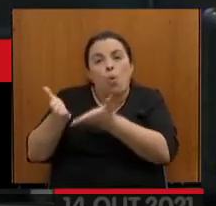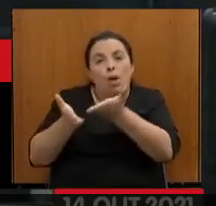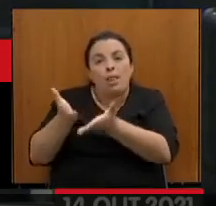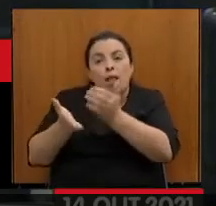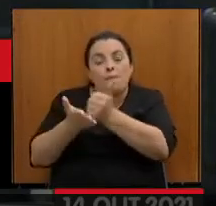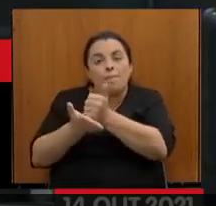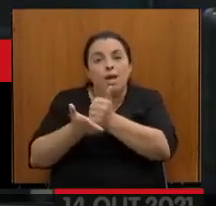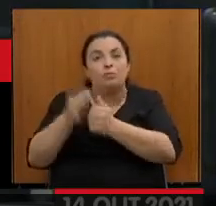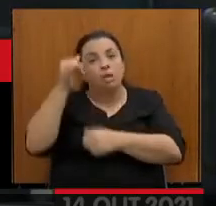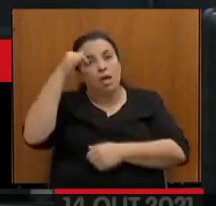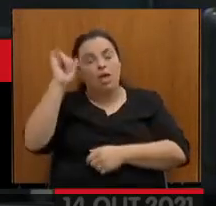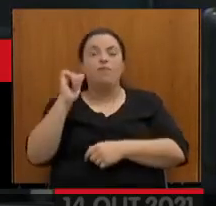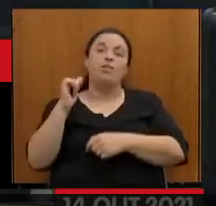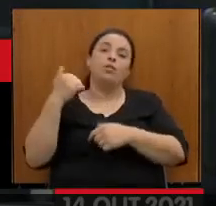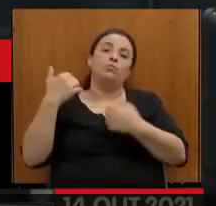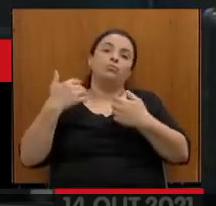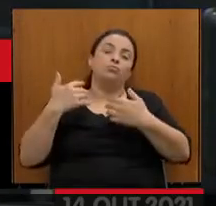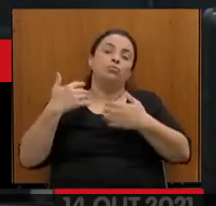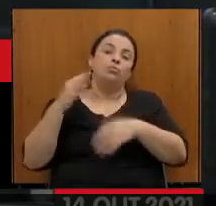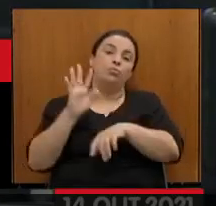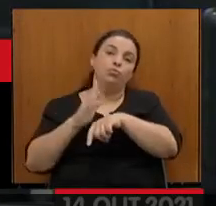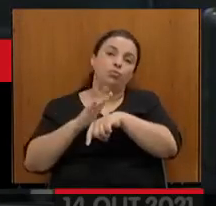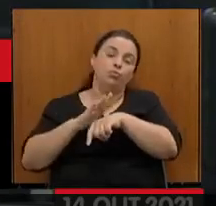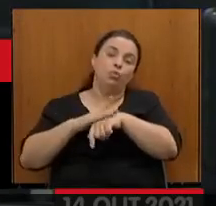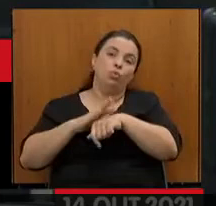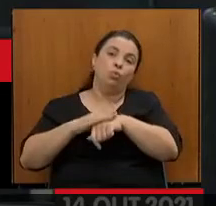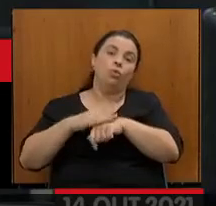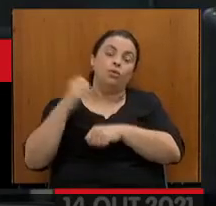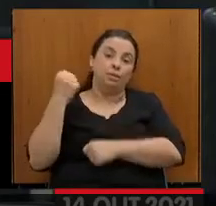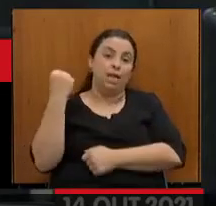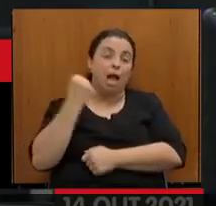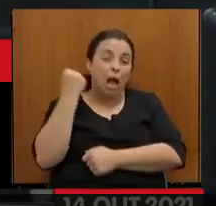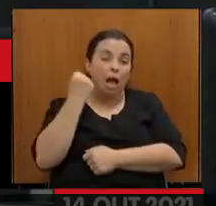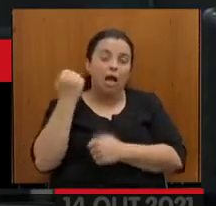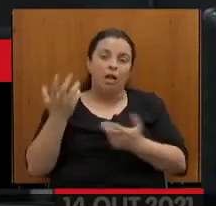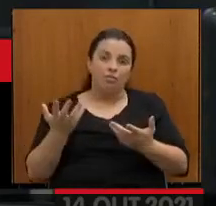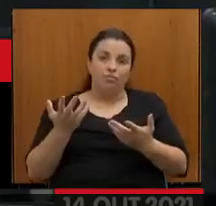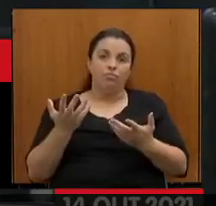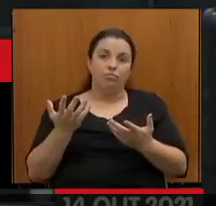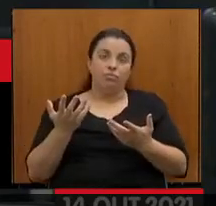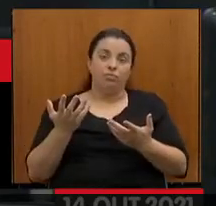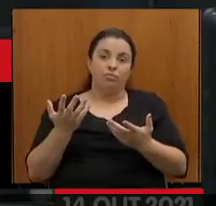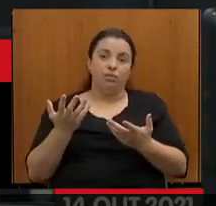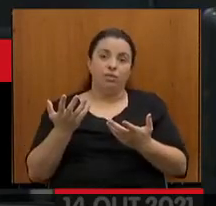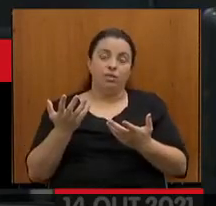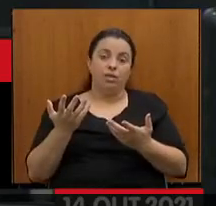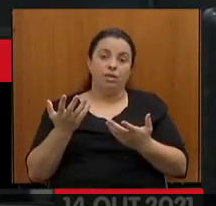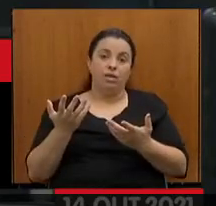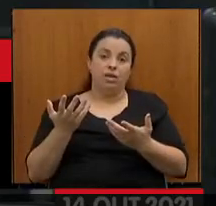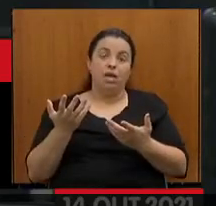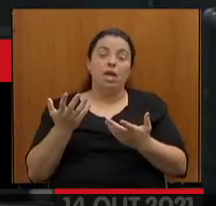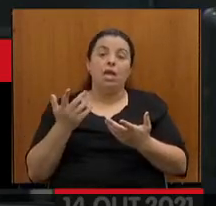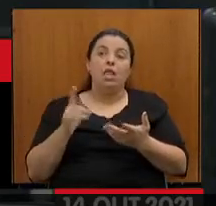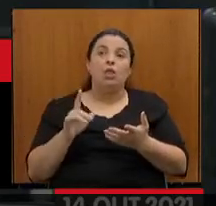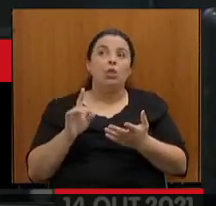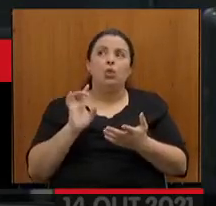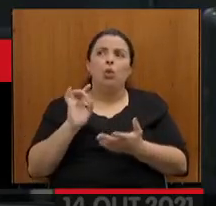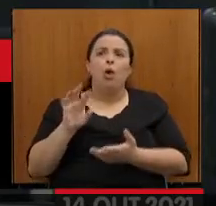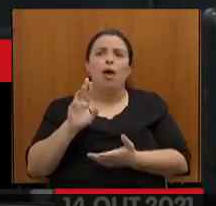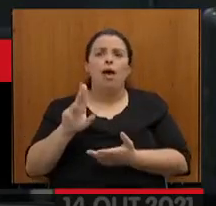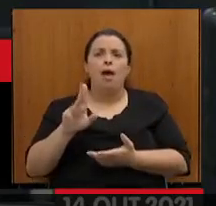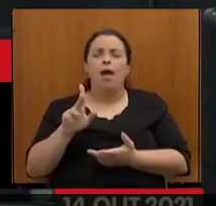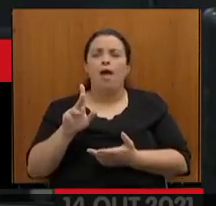cidadãos que estão no território. A ideia é do cuidado longitudinal. Né? Não é focado só